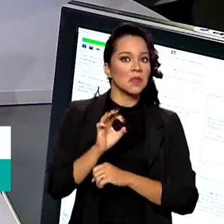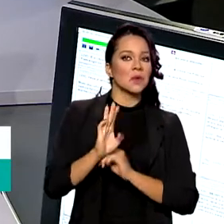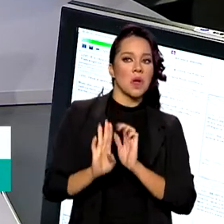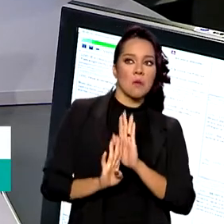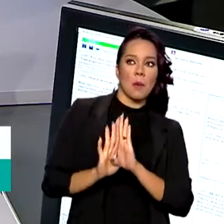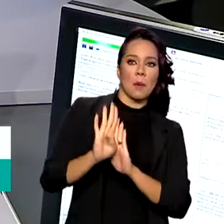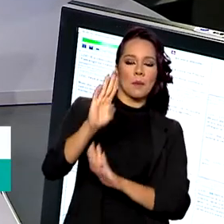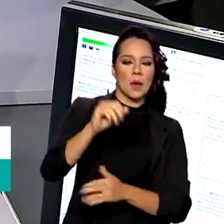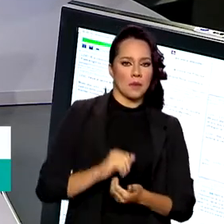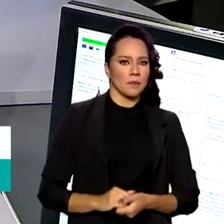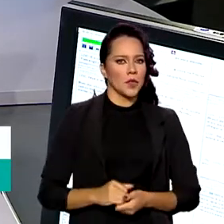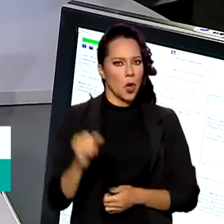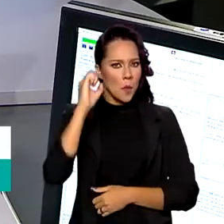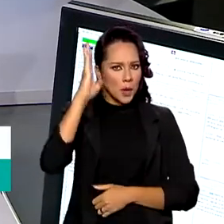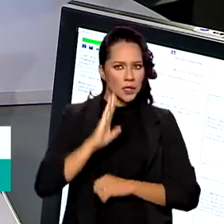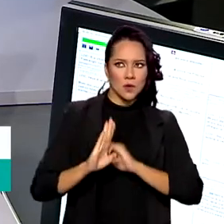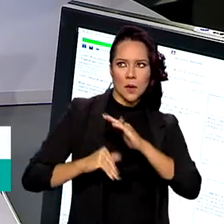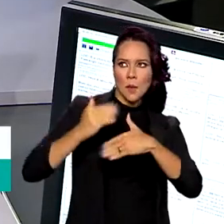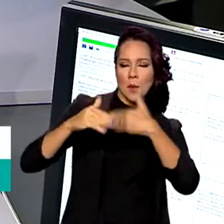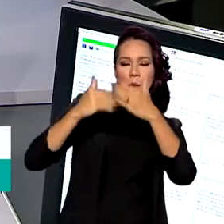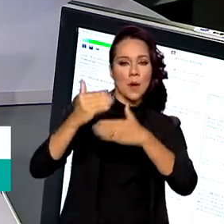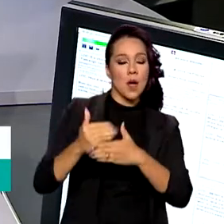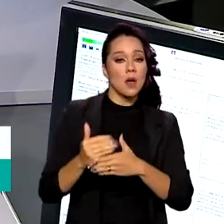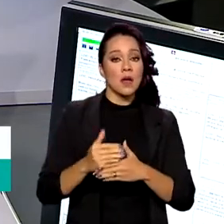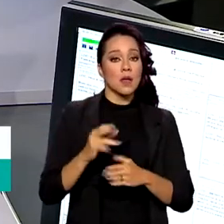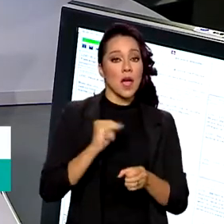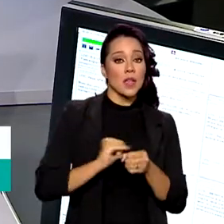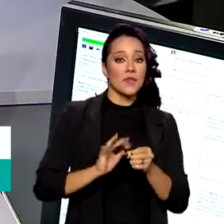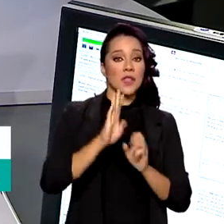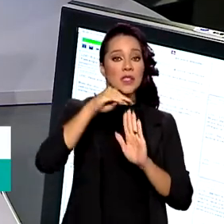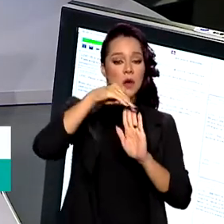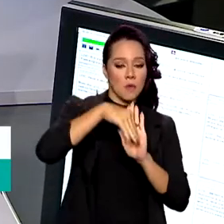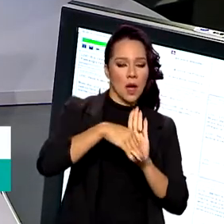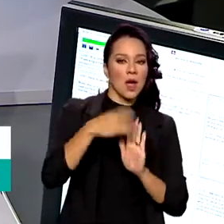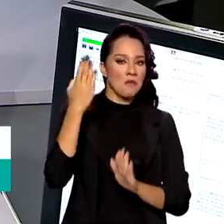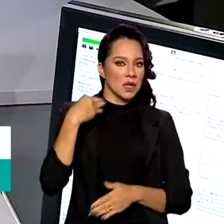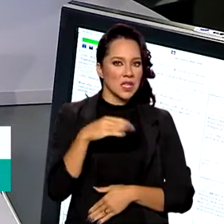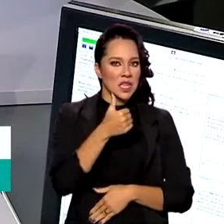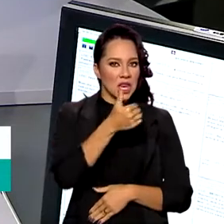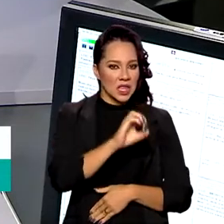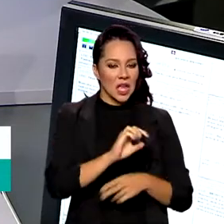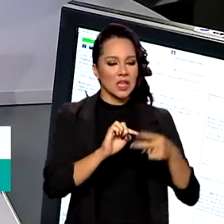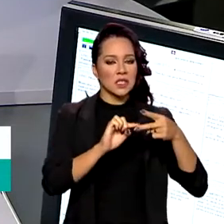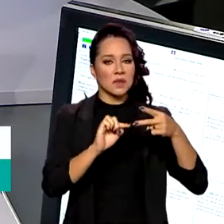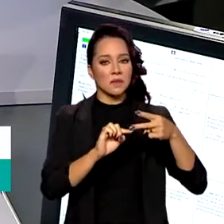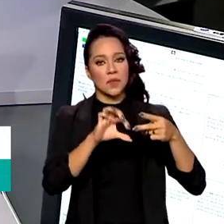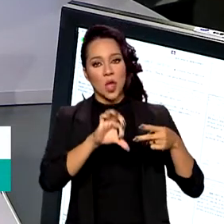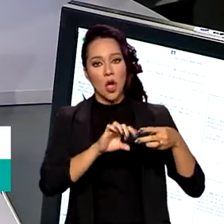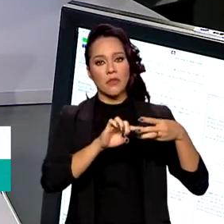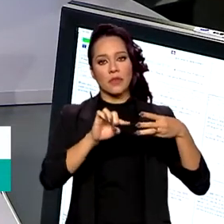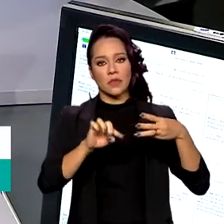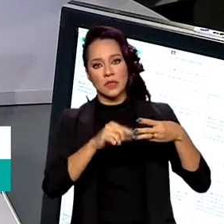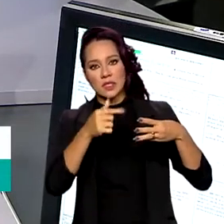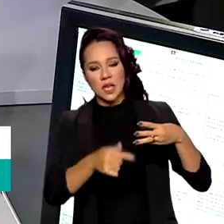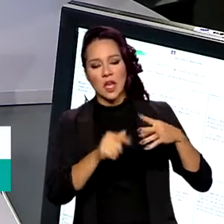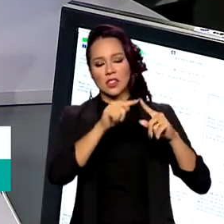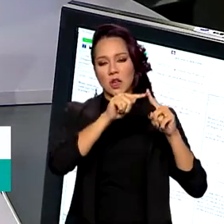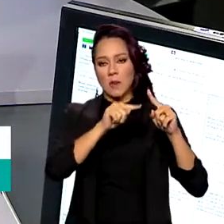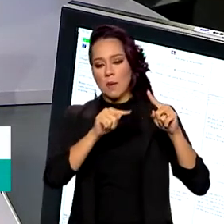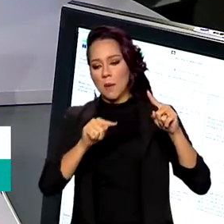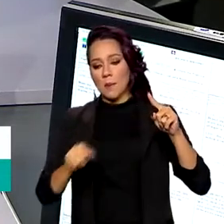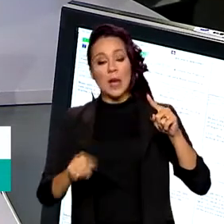rápido do que os críticos diziam e a inflação você na revista para baixo a inflação era 10 passou para nove para sete já se fala em